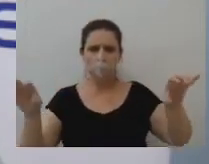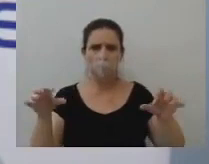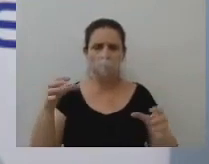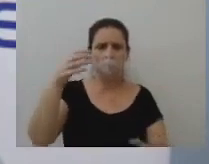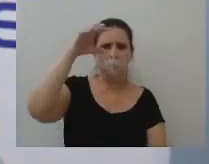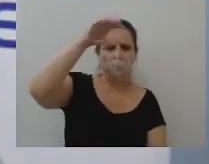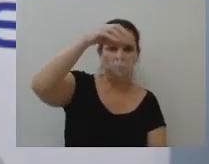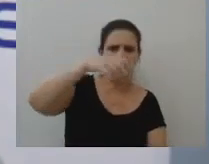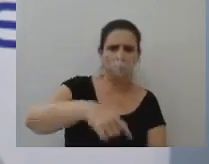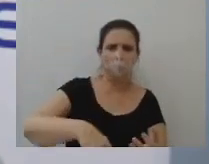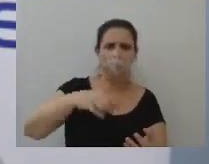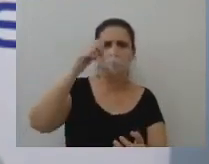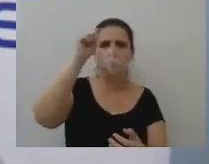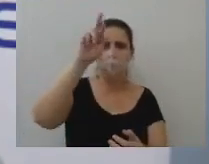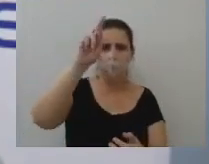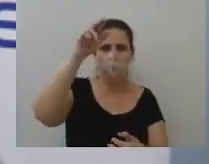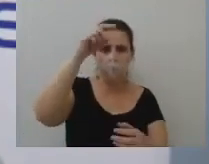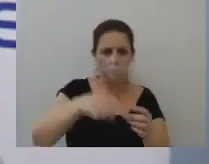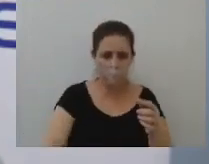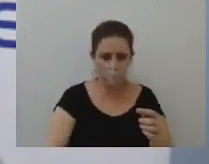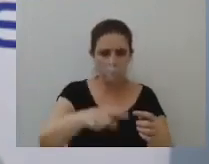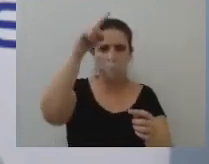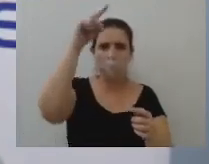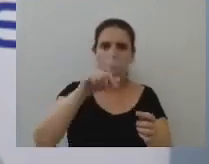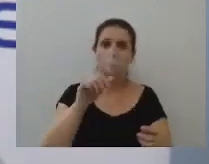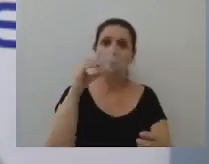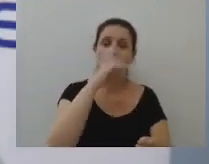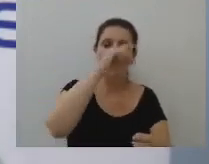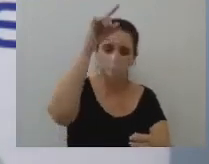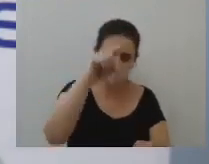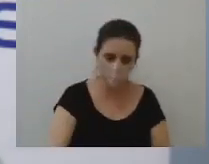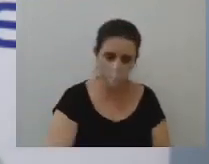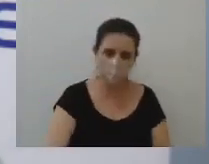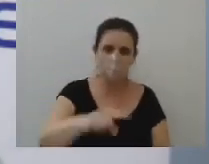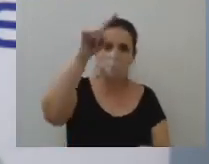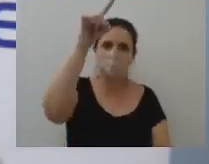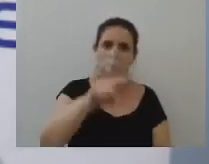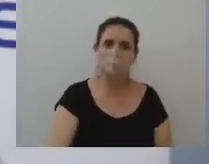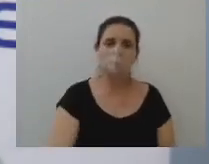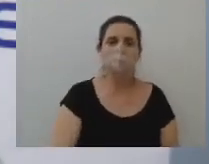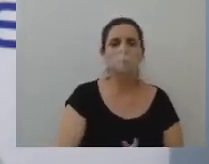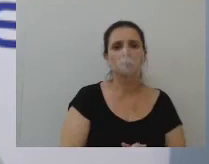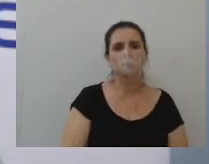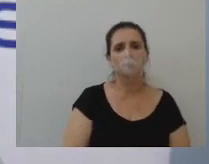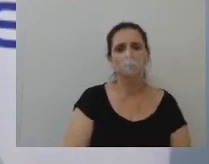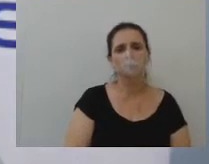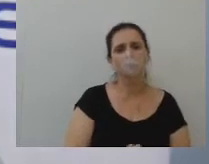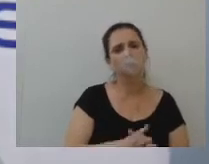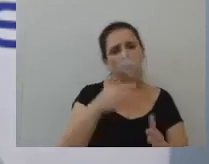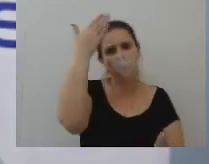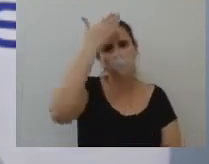esteja fluindo por esse tubo. E na hora que ele flui naturalmente, eu